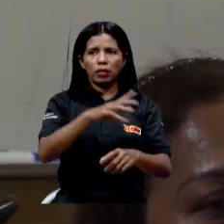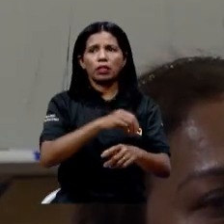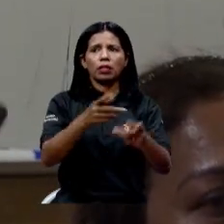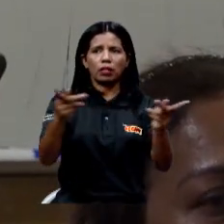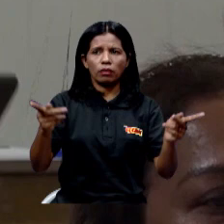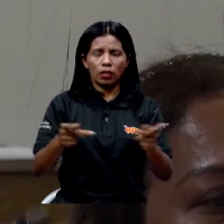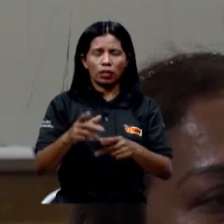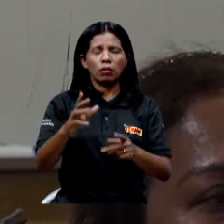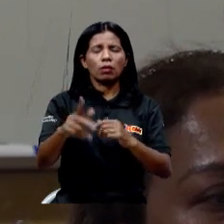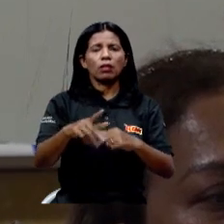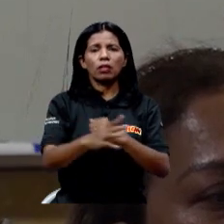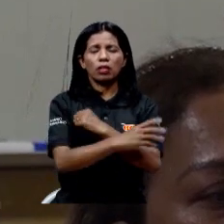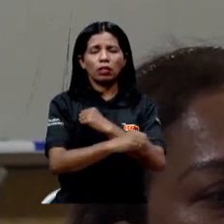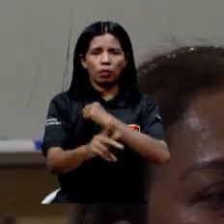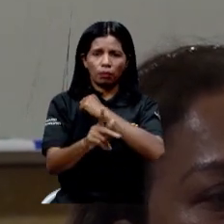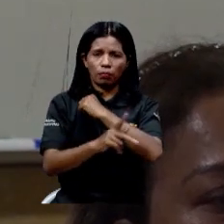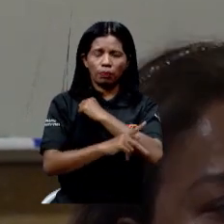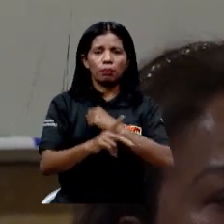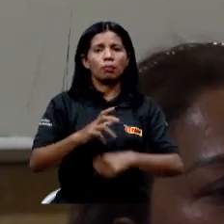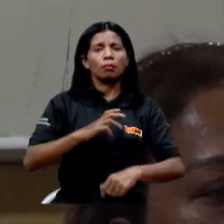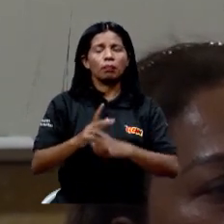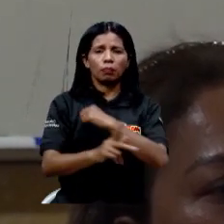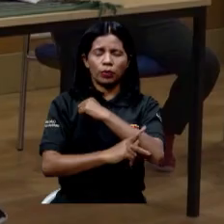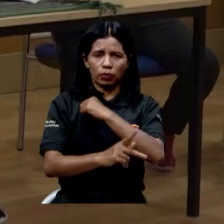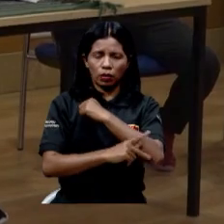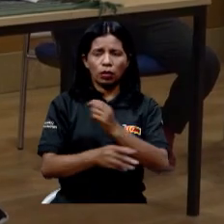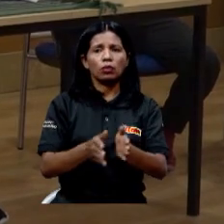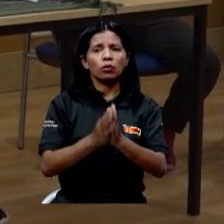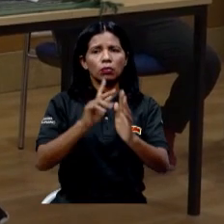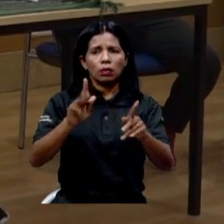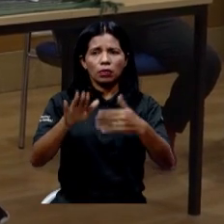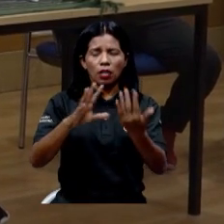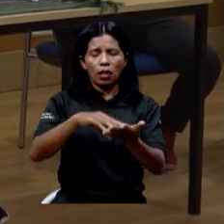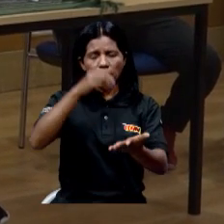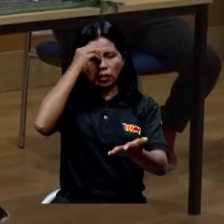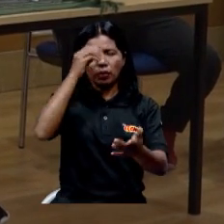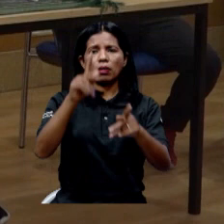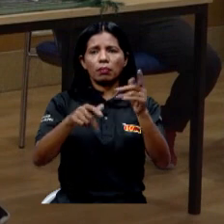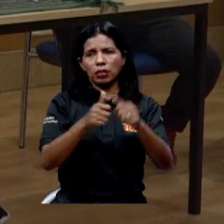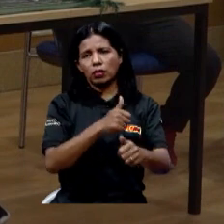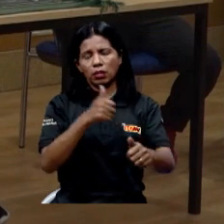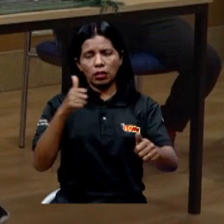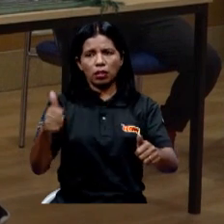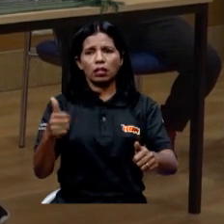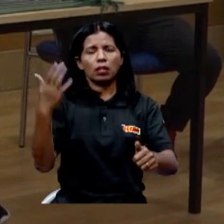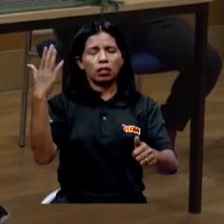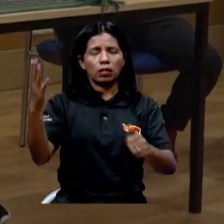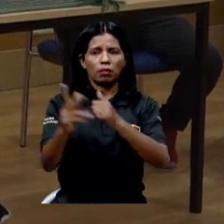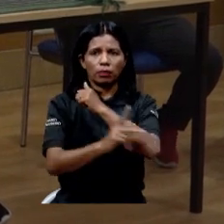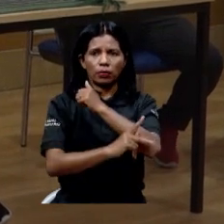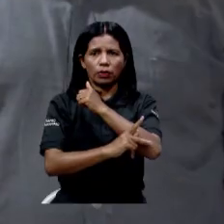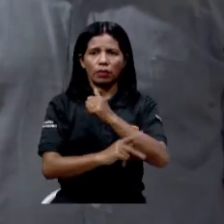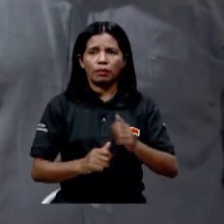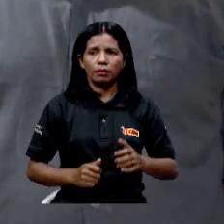Fátima, Portugal. E encontro ne diplomata Rousseau Peregrino Cira, a tua aprende o Peregrino Cira Selug durante e a Portugal. Tem